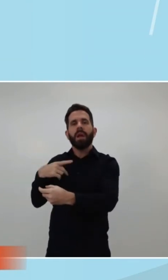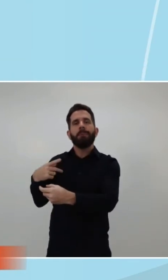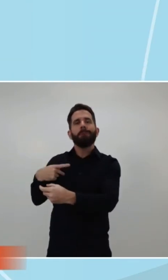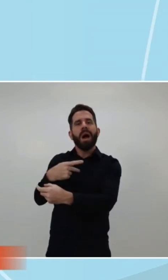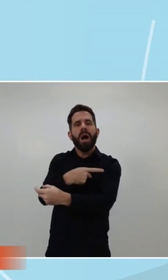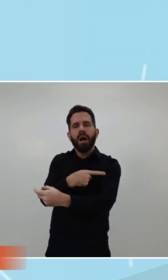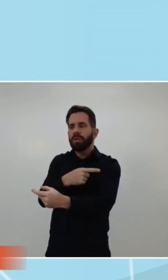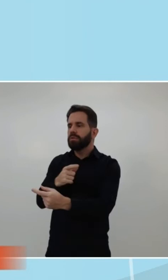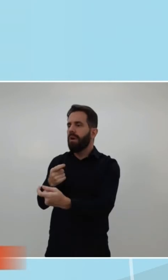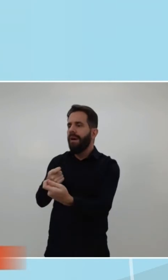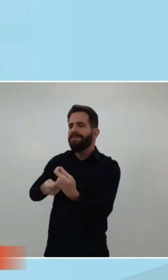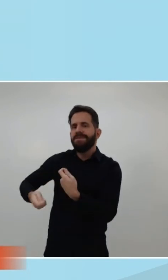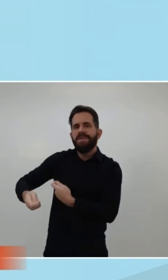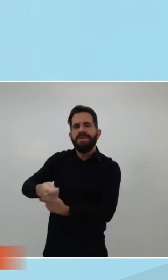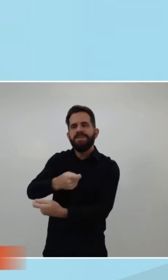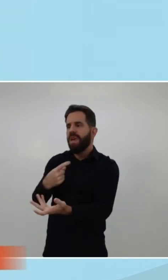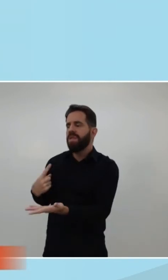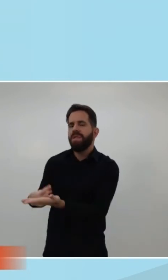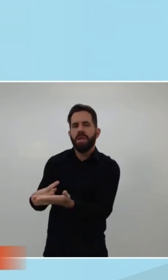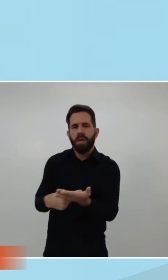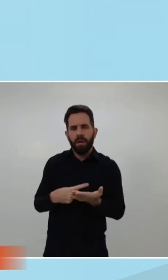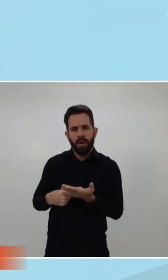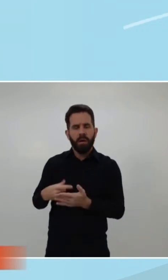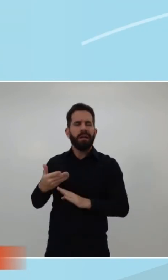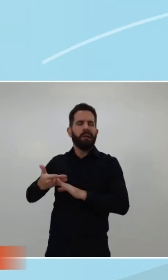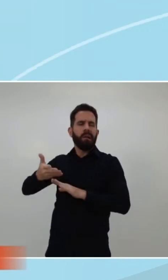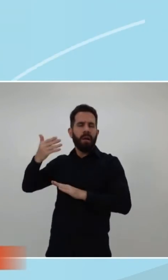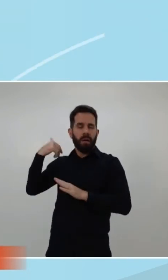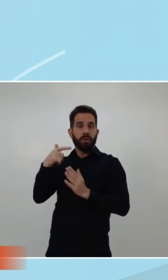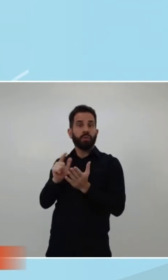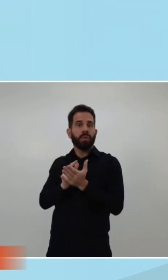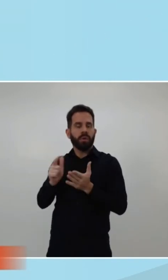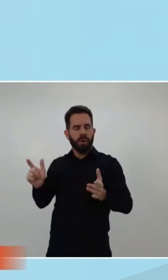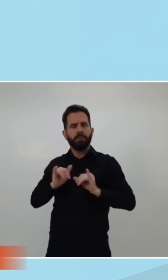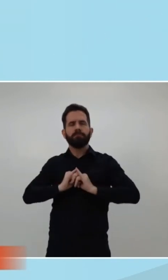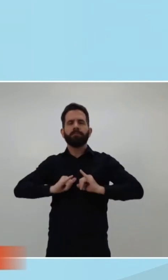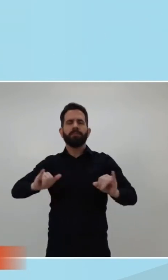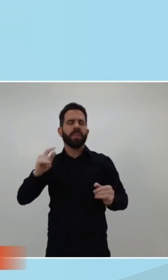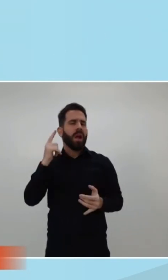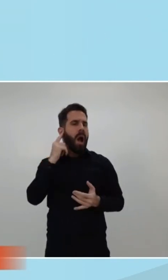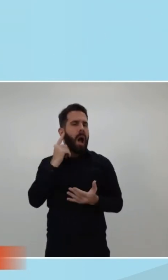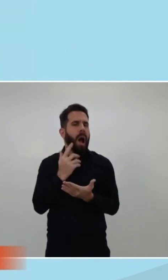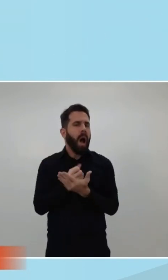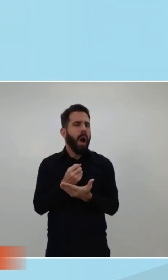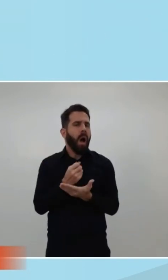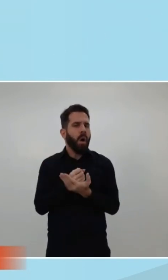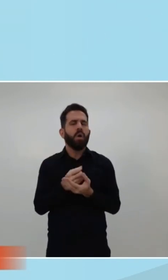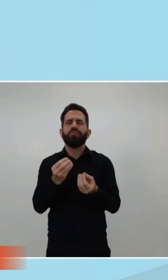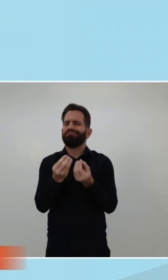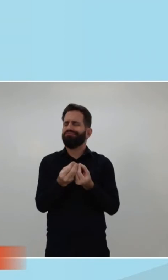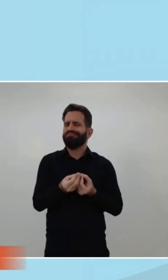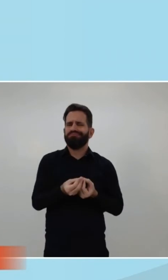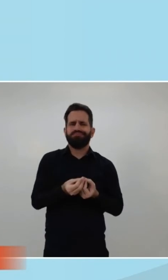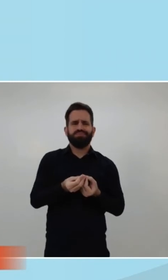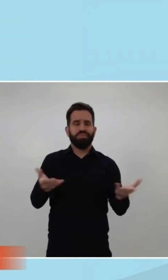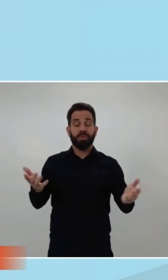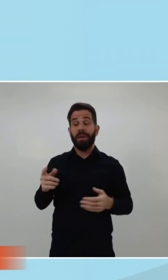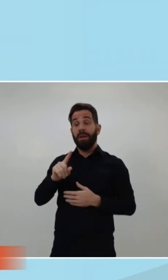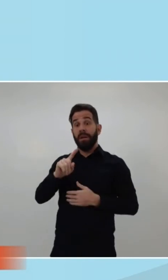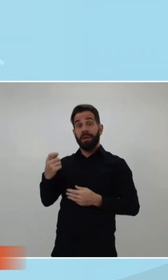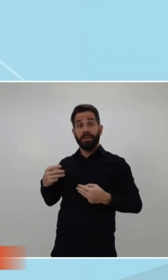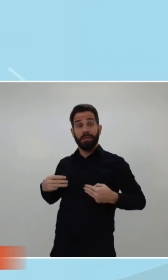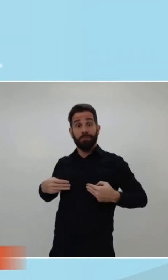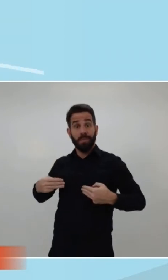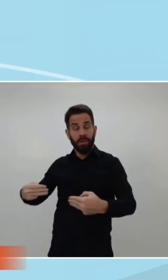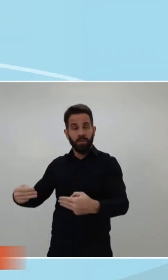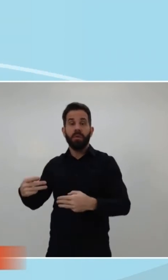um áudio de uma reunião em que o ex-ministro, na época ministro, Milton Ribeiro, afirmou que, a pedido